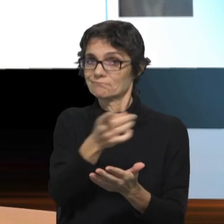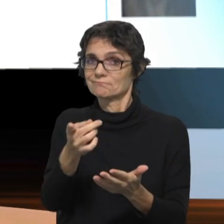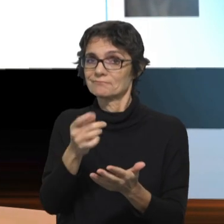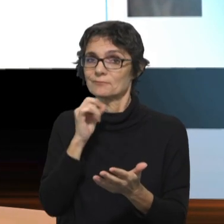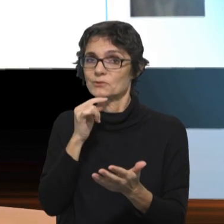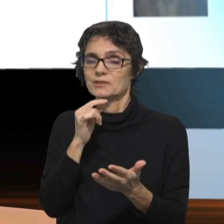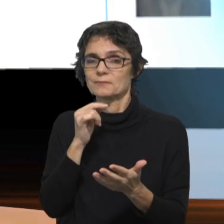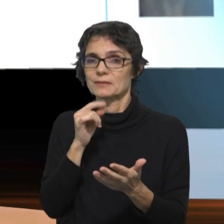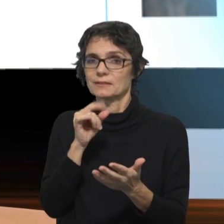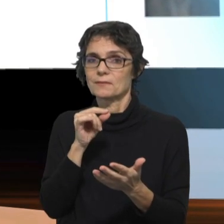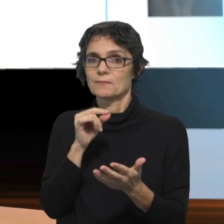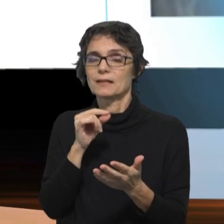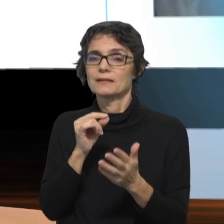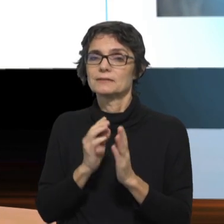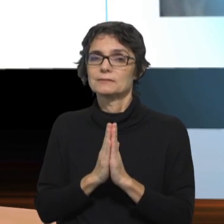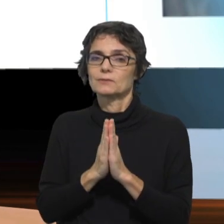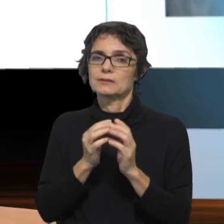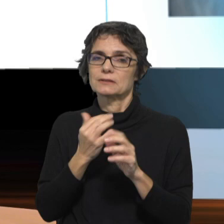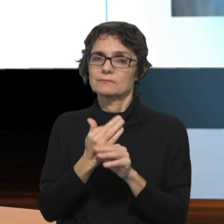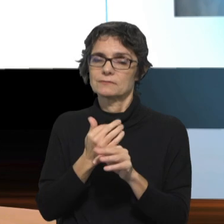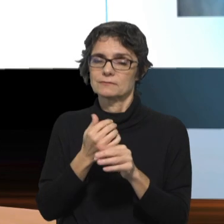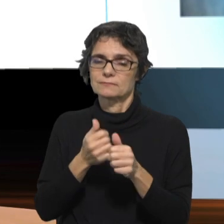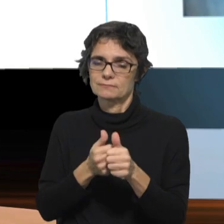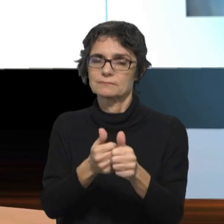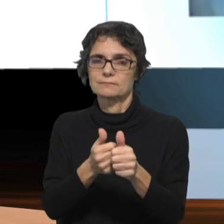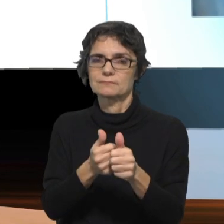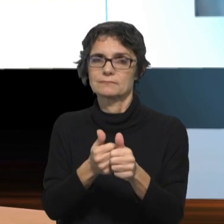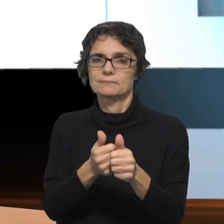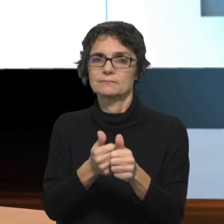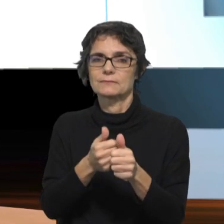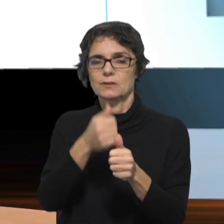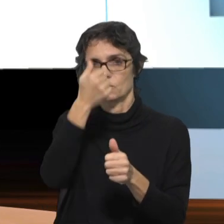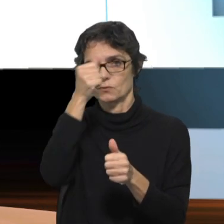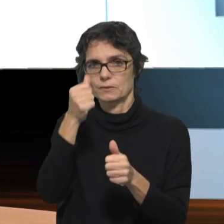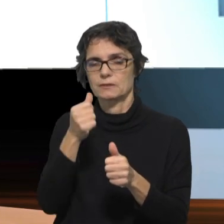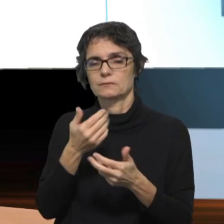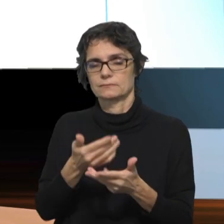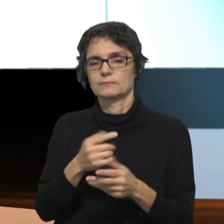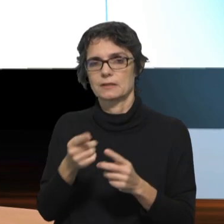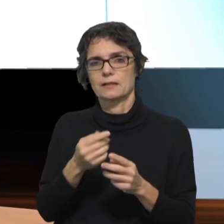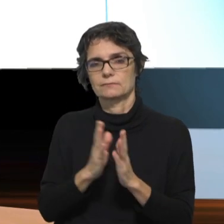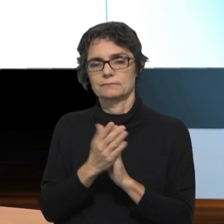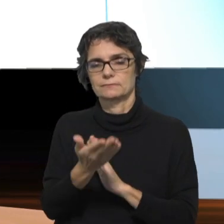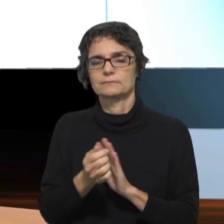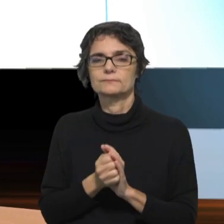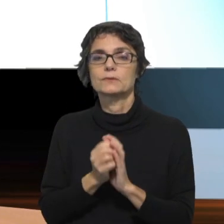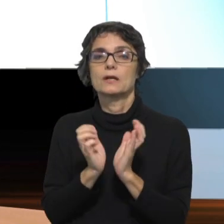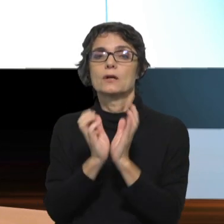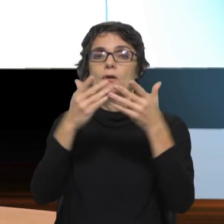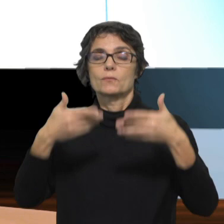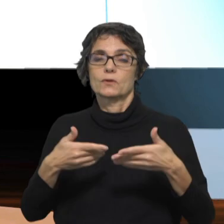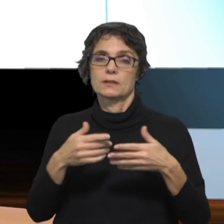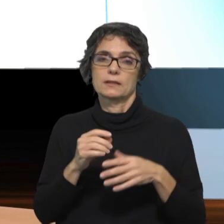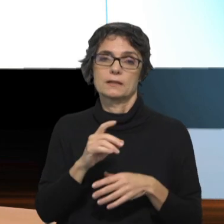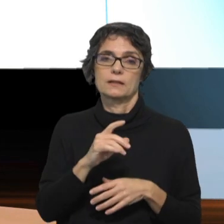também acompanhar a liturgia ao longo destes domingos deste ano litúrgico. No portal da Agência Eclésia pode rever este e